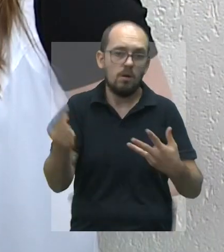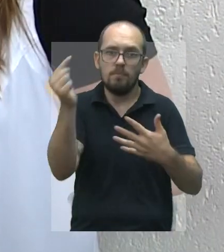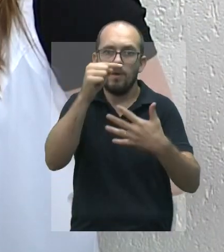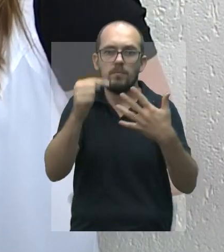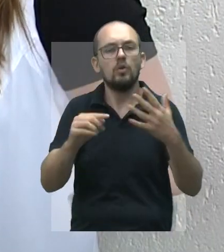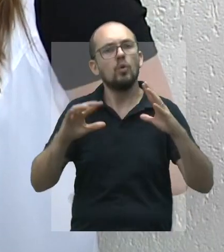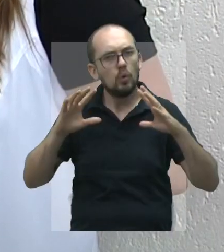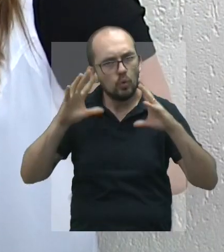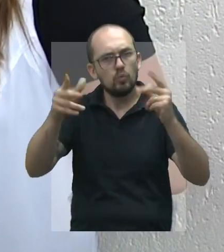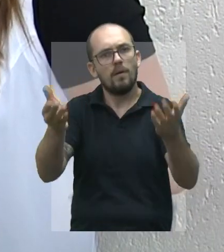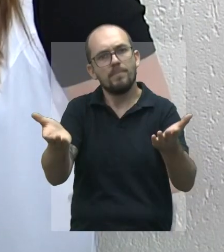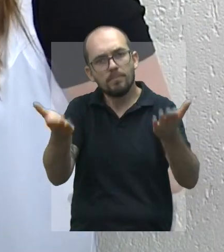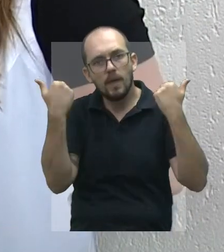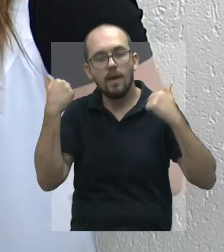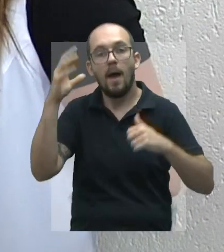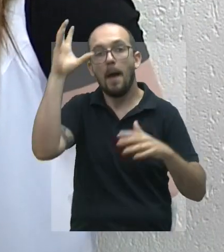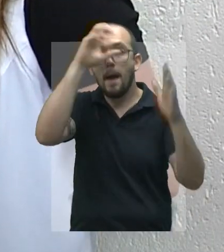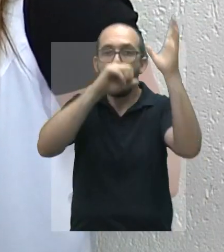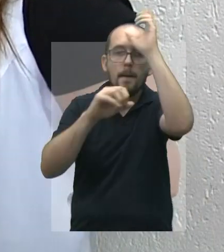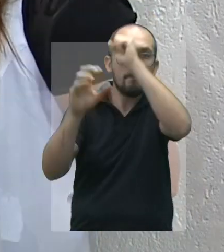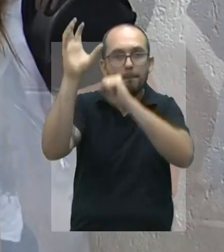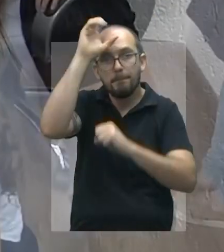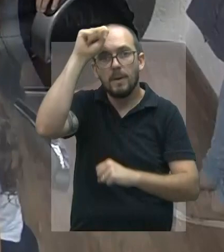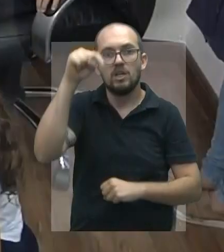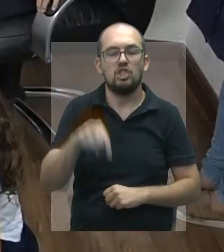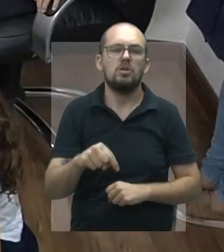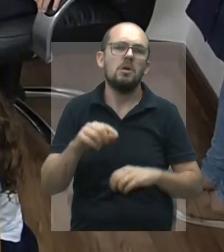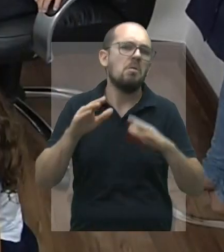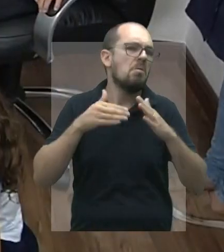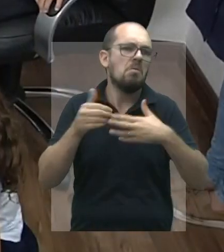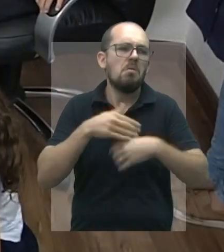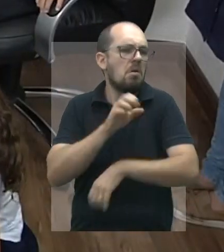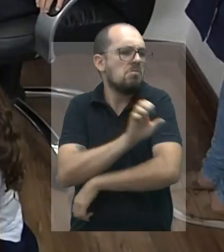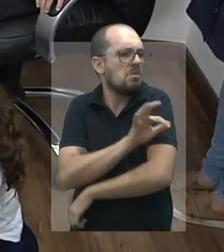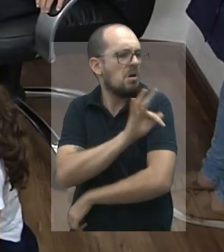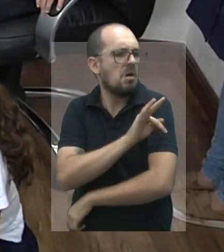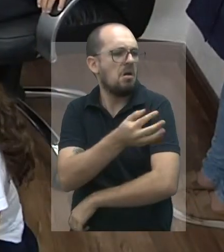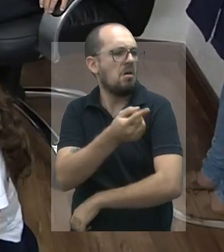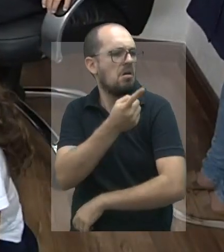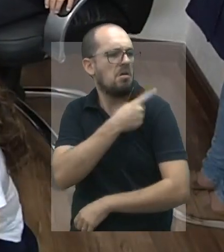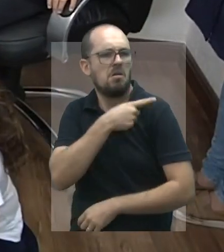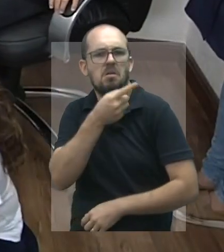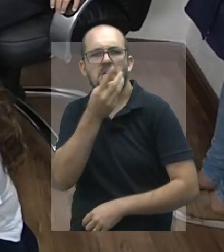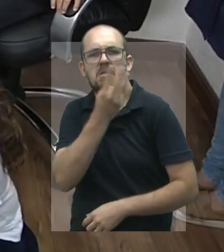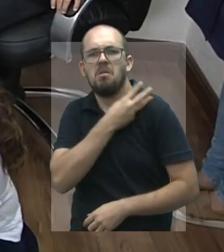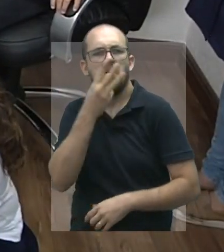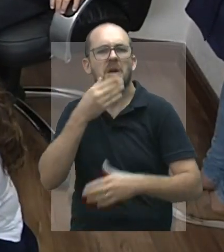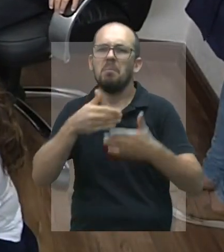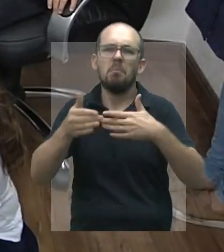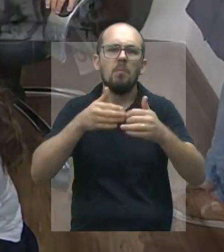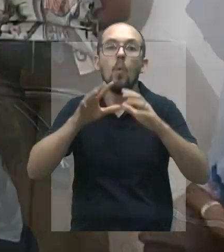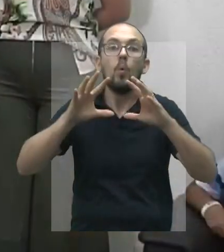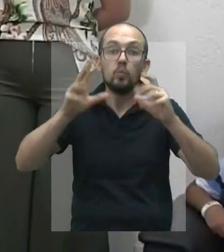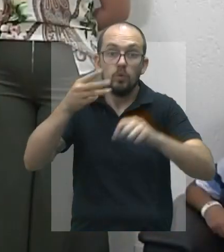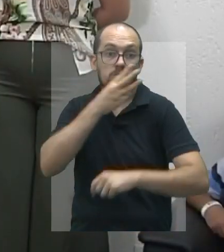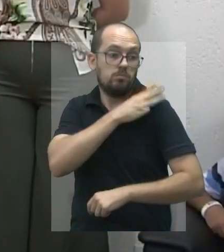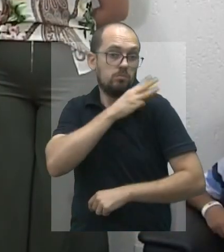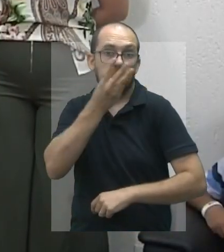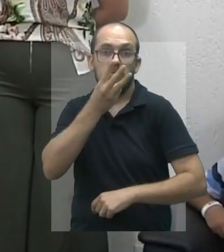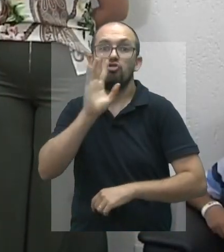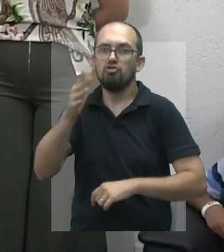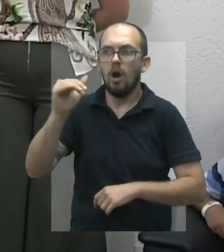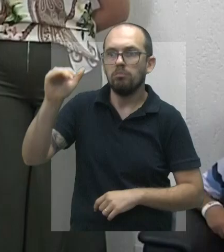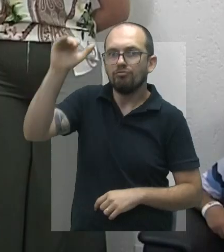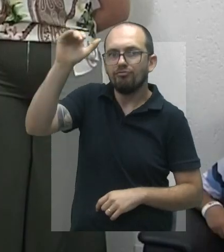venham até a casa, aprendam, pode ser do ensino fundamental, o ensino médio também, é importante também o ensino médio, mesmo eles já tendo